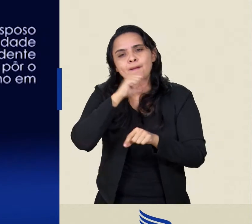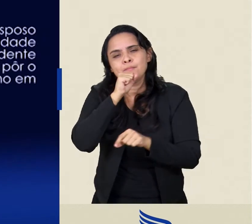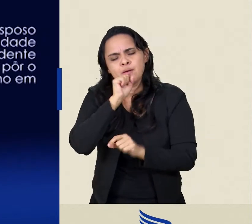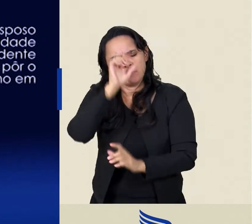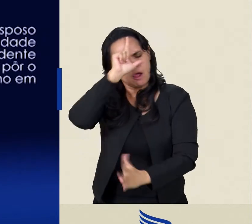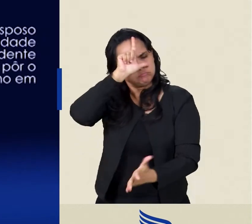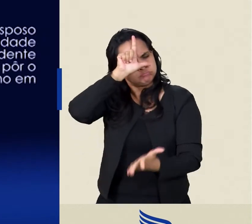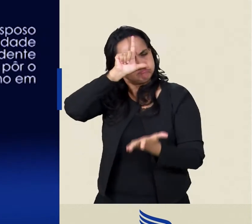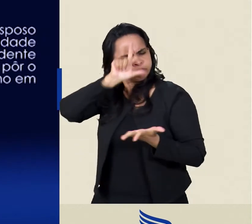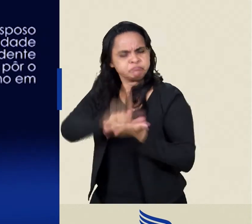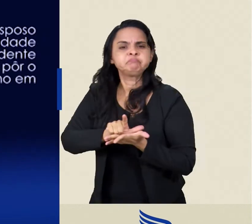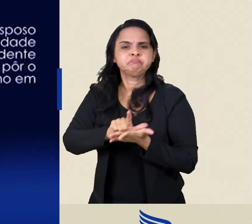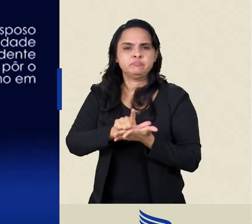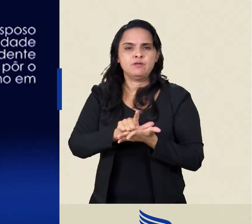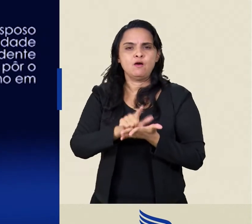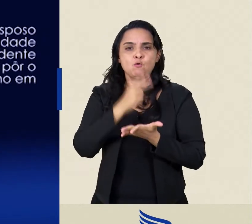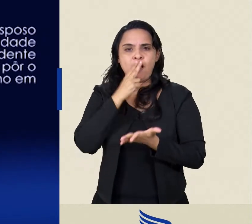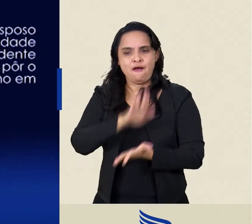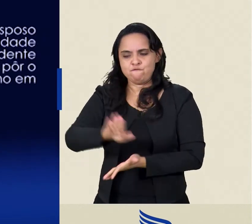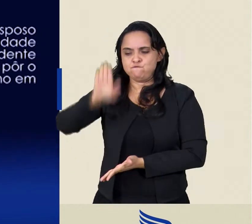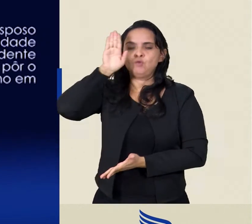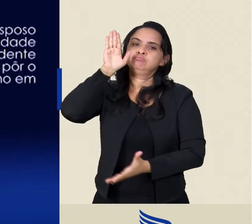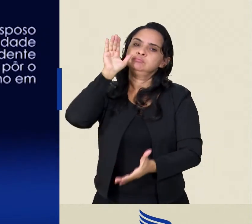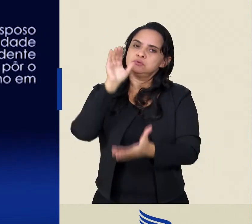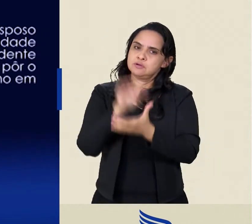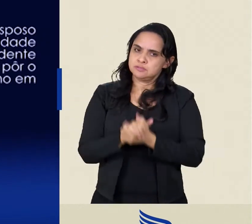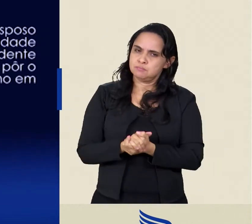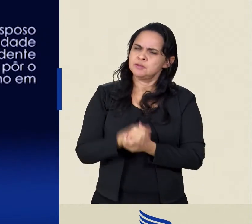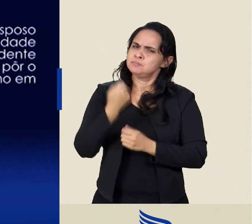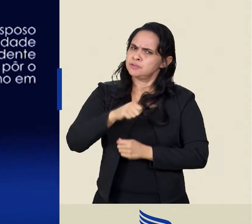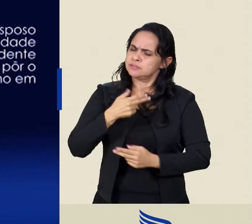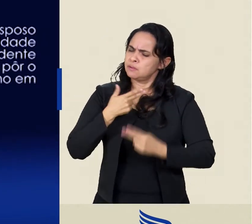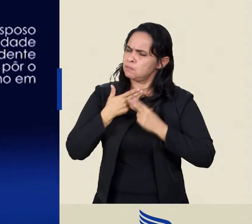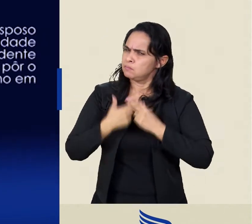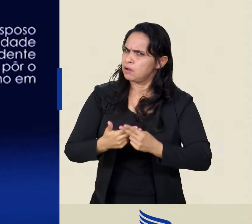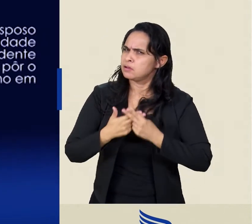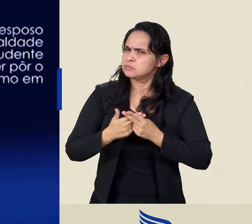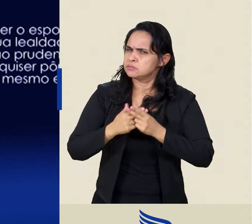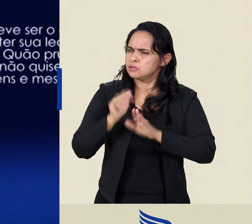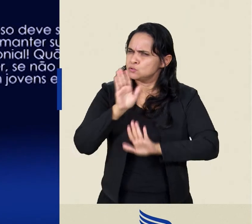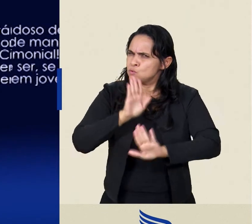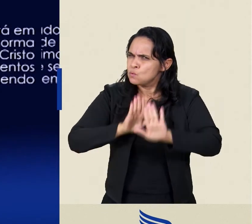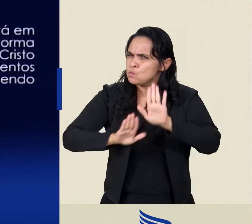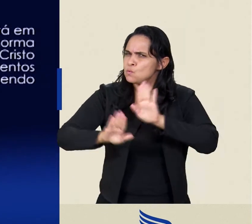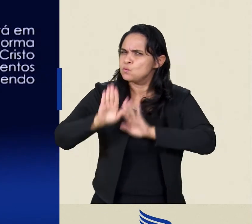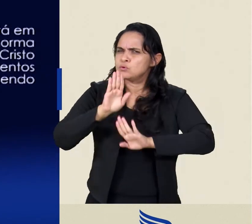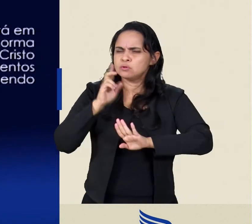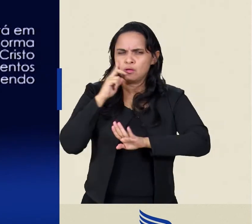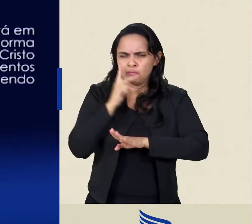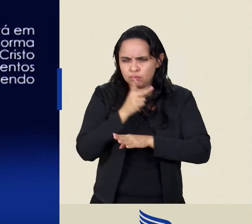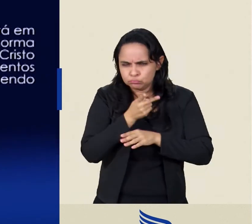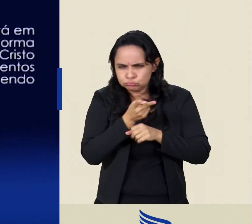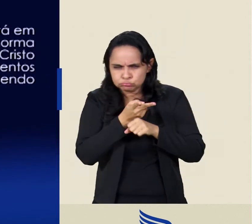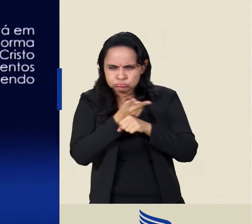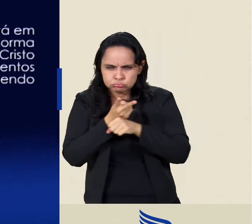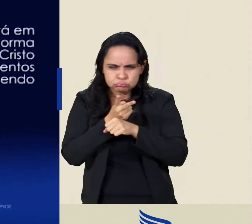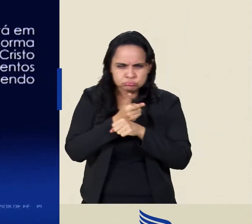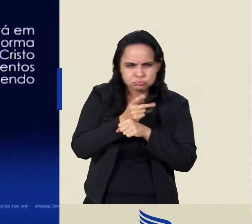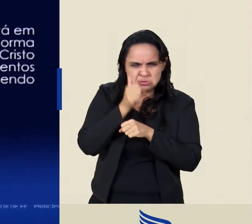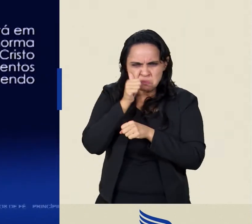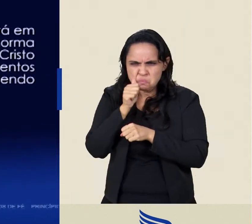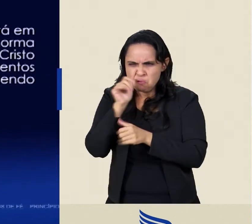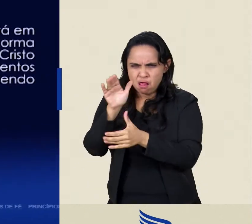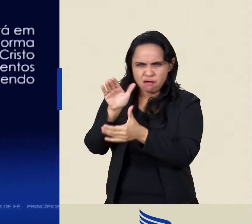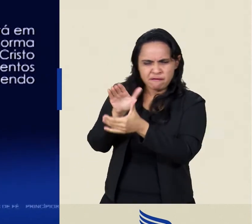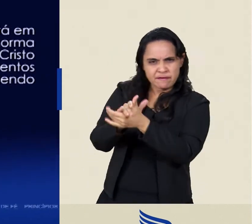Quão prudente deve ser, se não quiser pôr o pensamento em jovens e mesmo em mulheres casadas, o que não